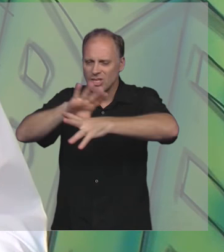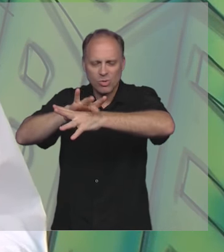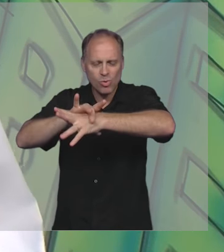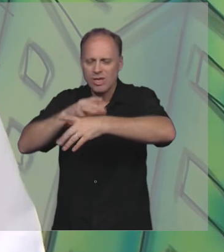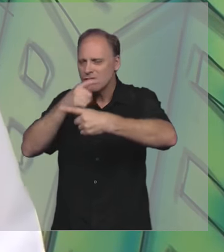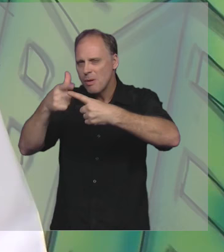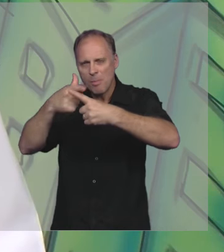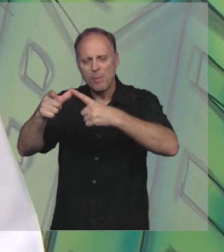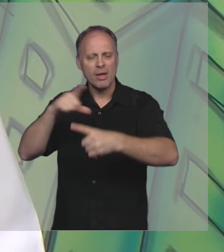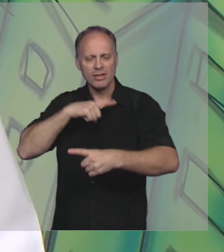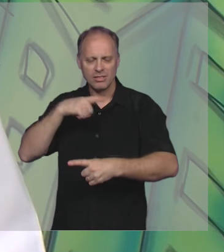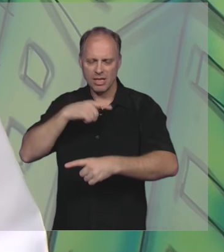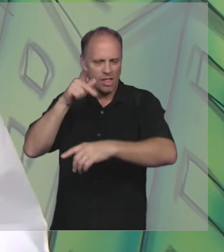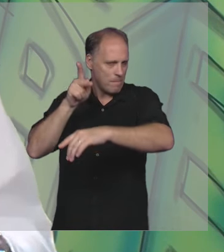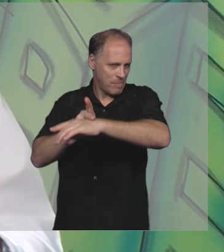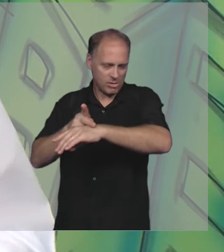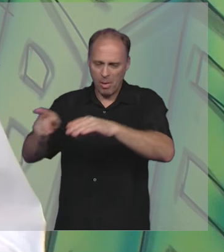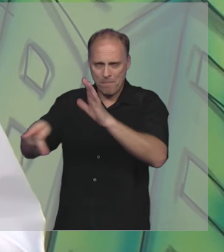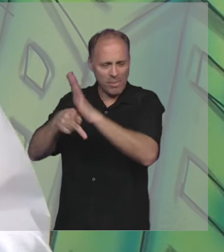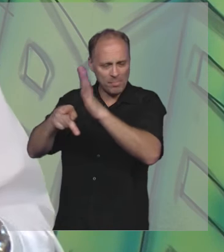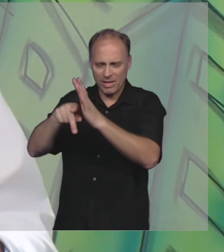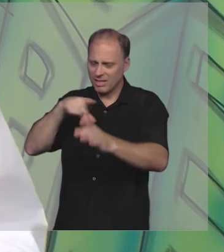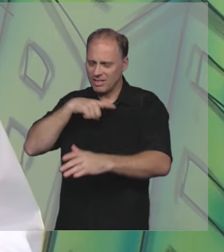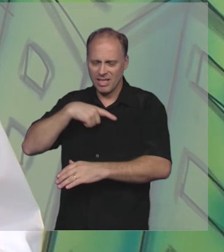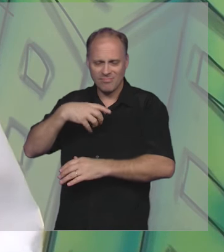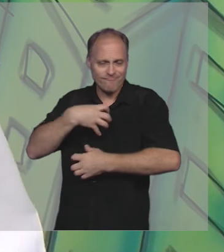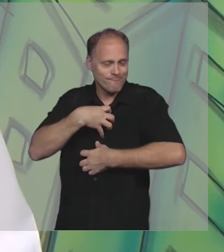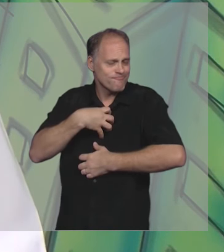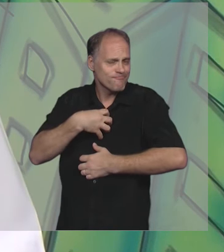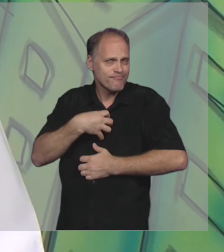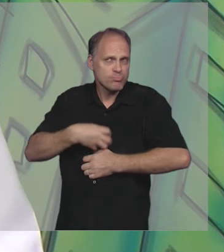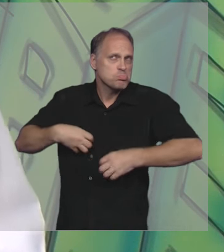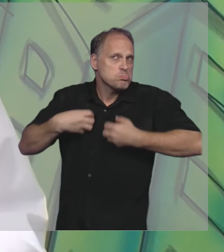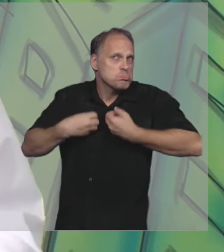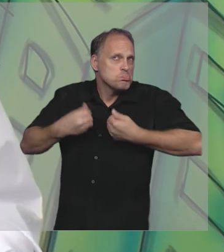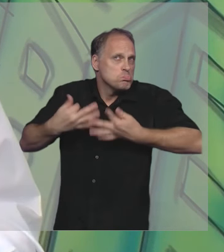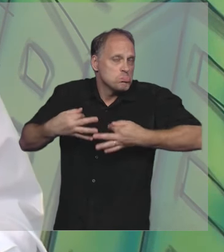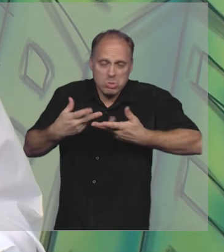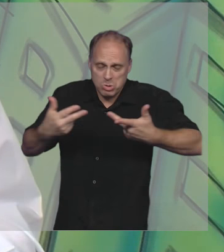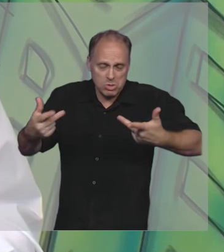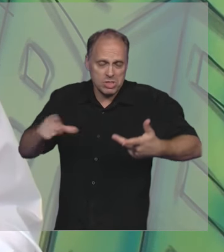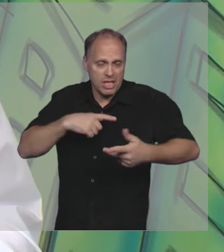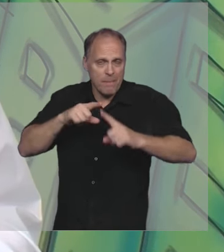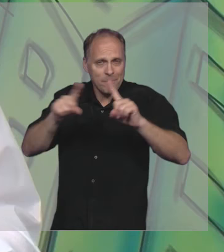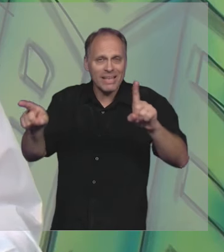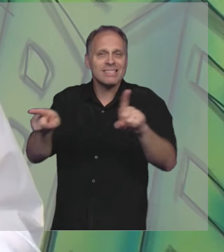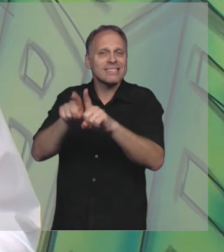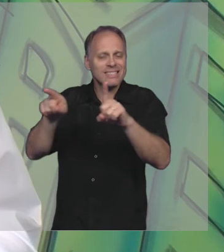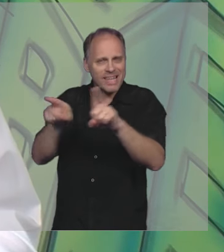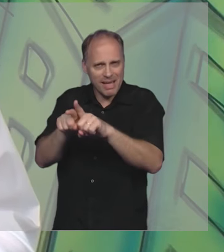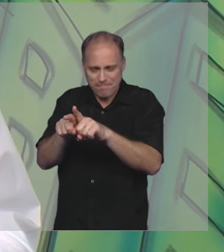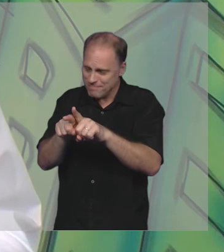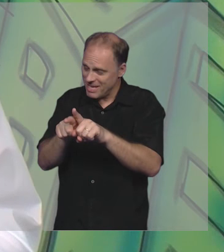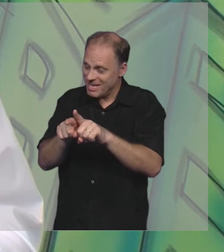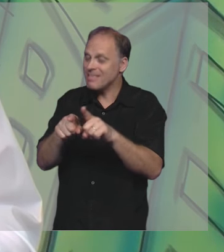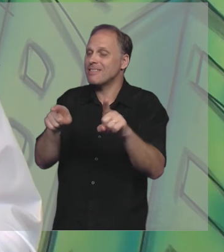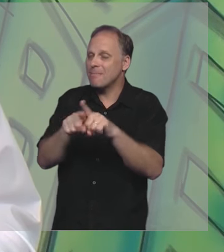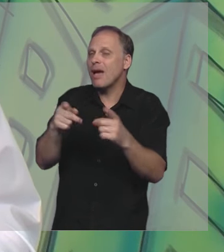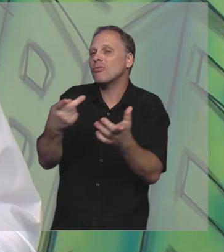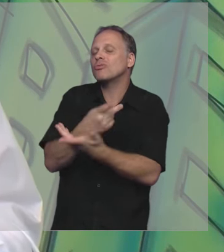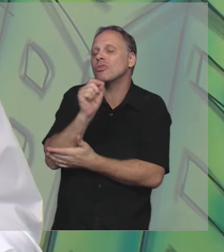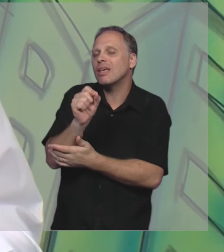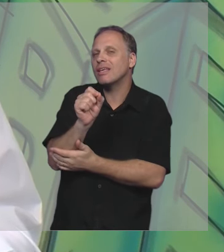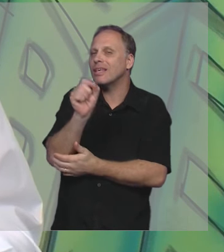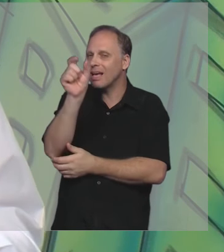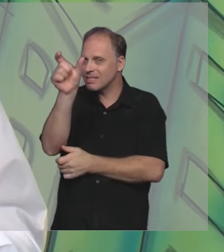agravos da sua patologia, dos seus sintomas, dos seus sinais. Só que isso favoreceu também, né, com